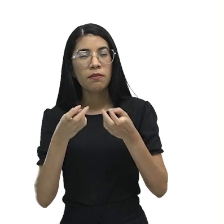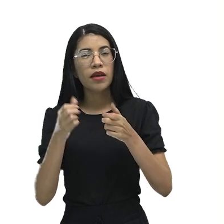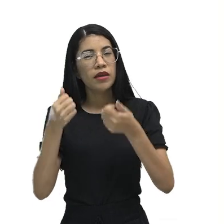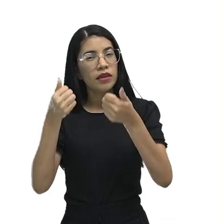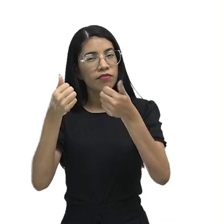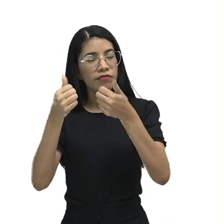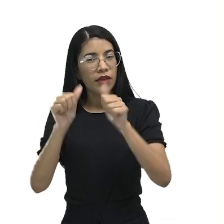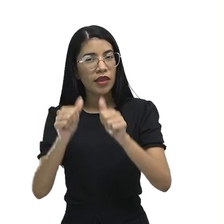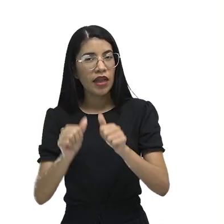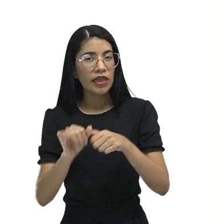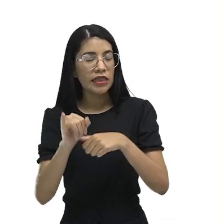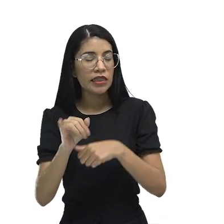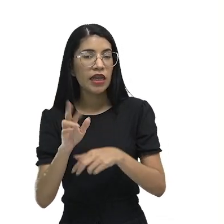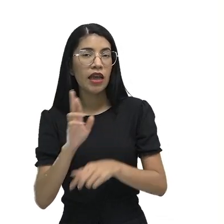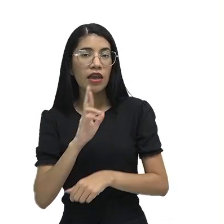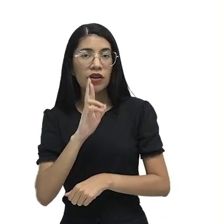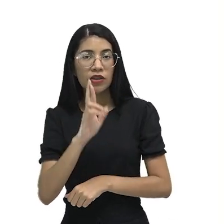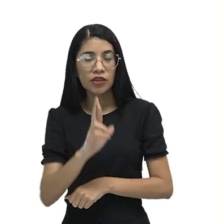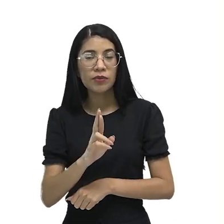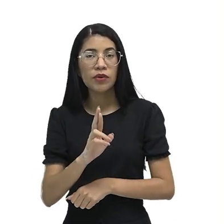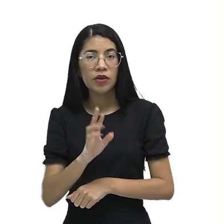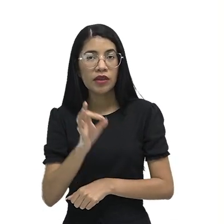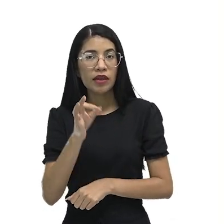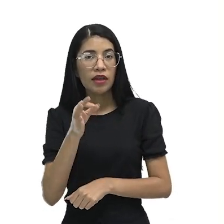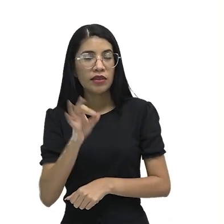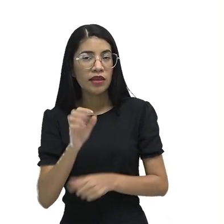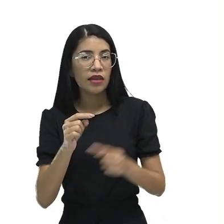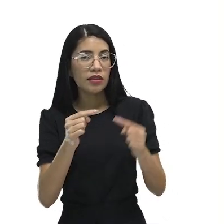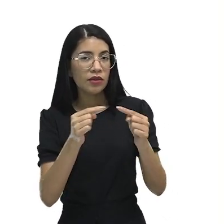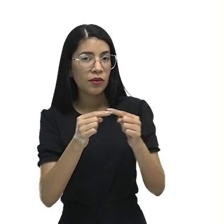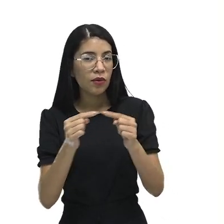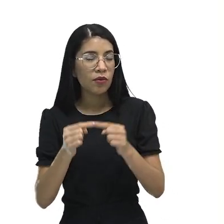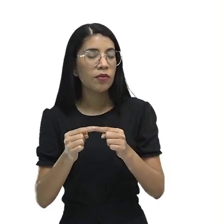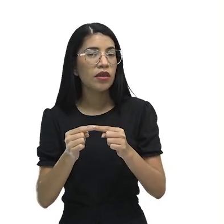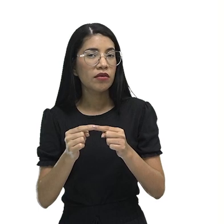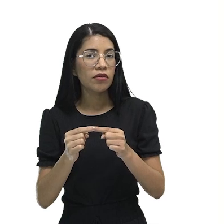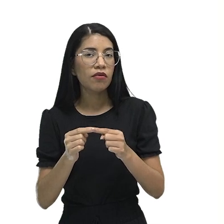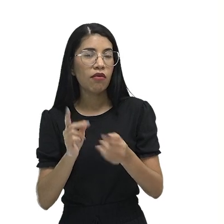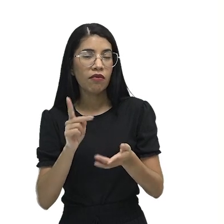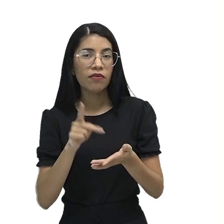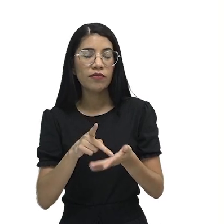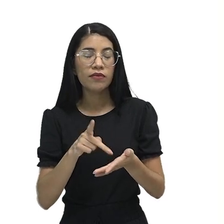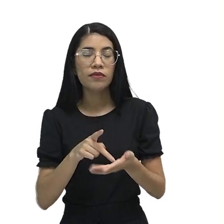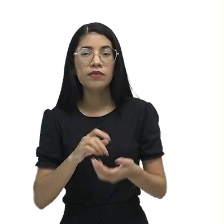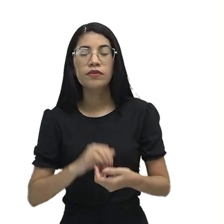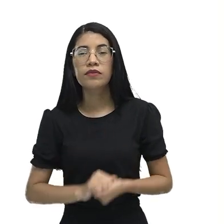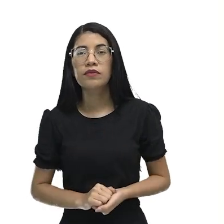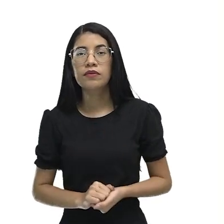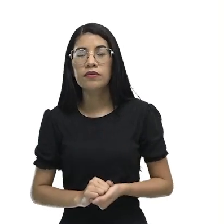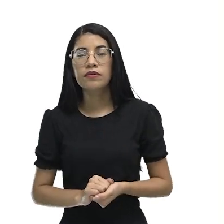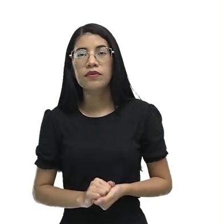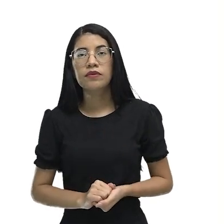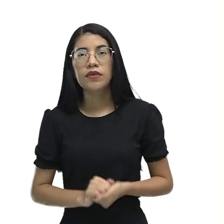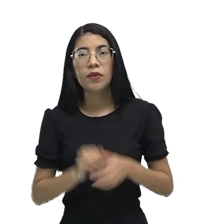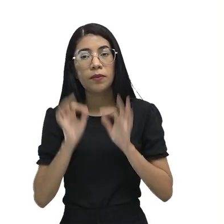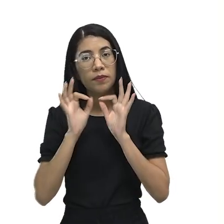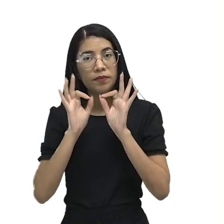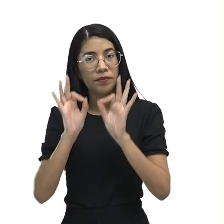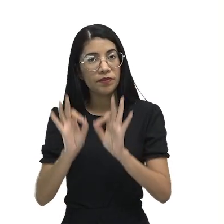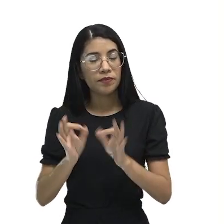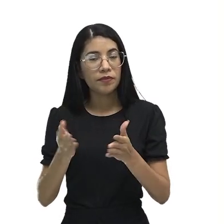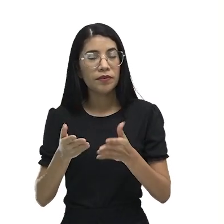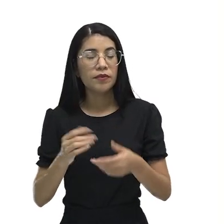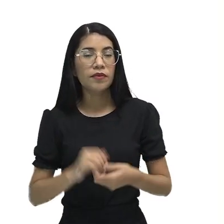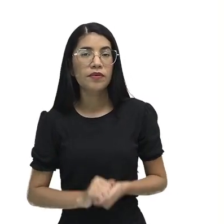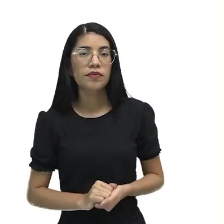analise se essa resposta será uma resposta coerente com a realidade. Presta atenção, ó. Vamos resolver a proporção